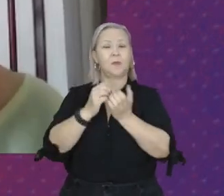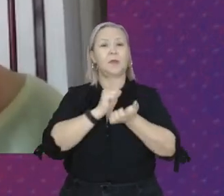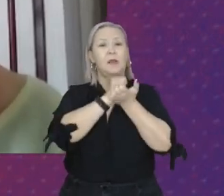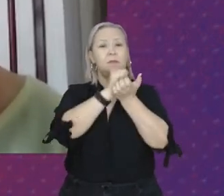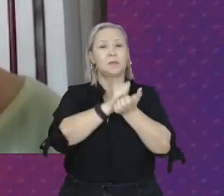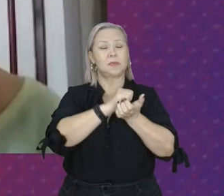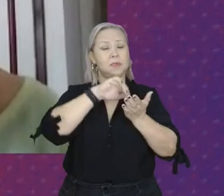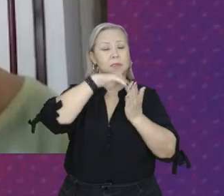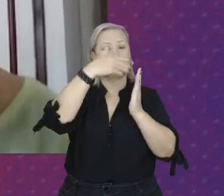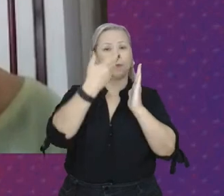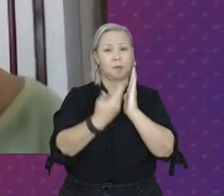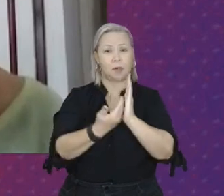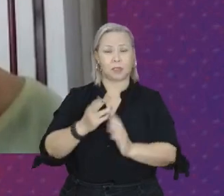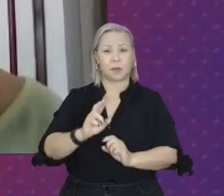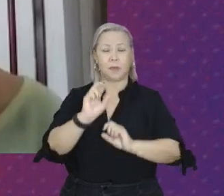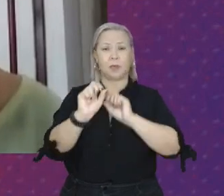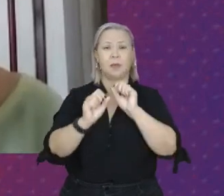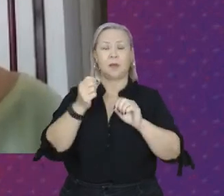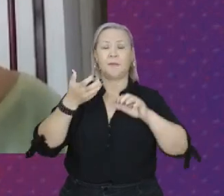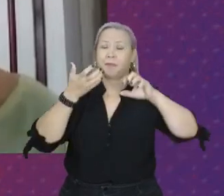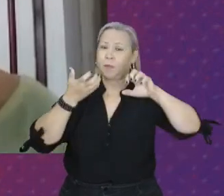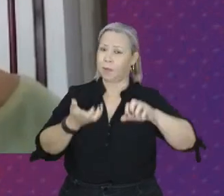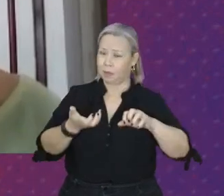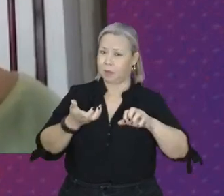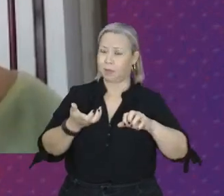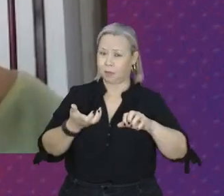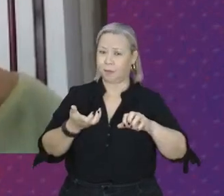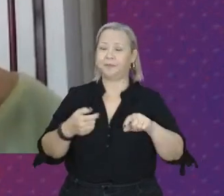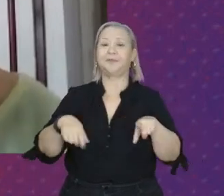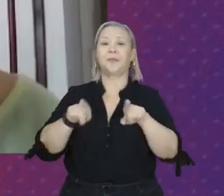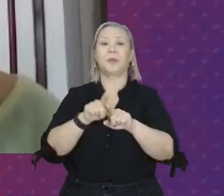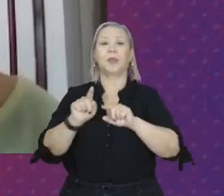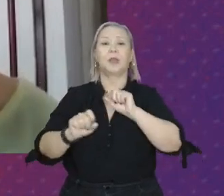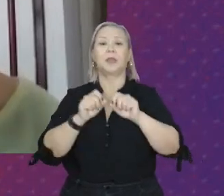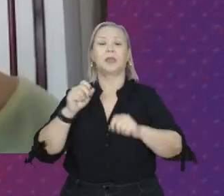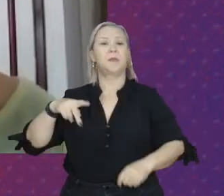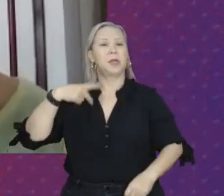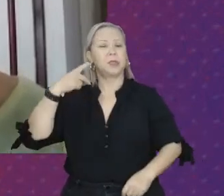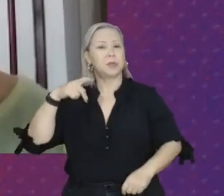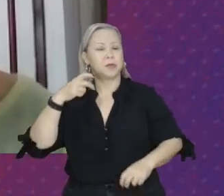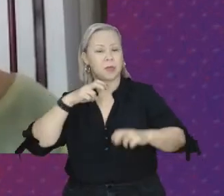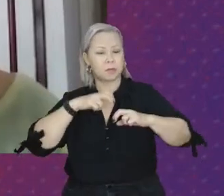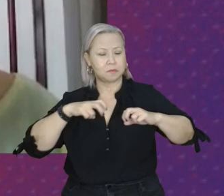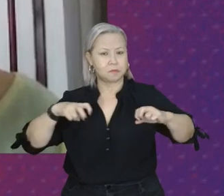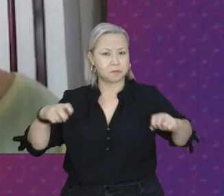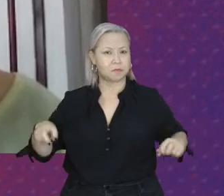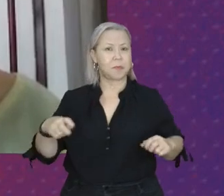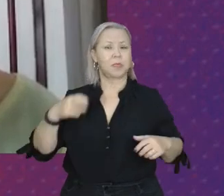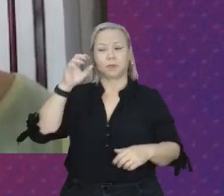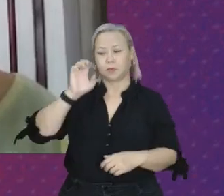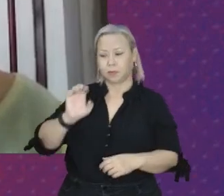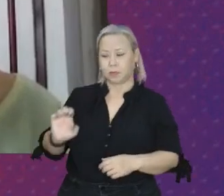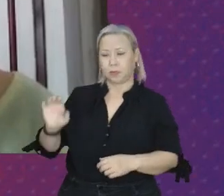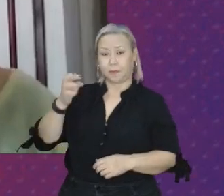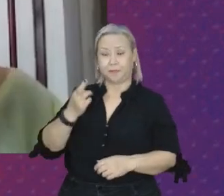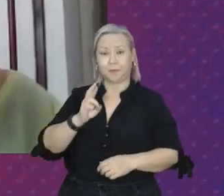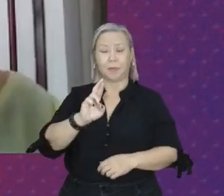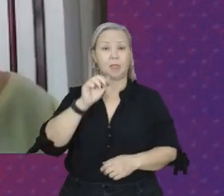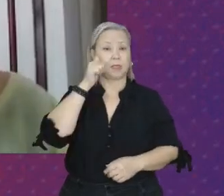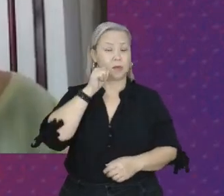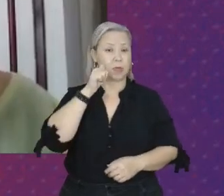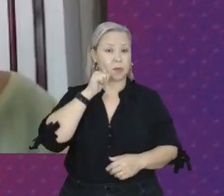na representação no Congresso Nacional e também nos parlamentos, nos estados. A representação das